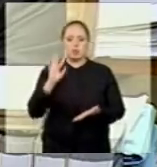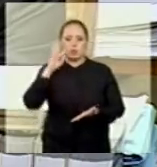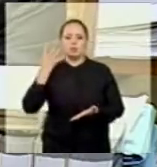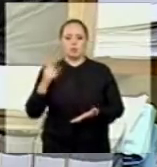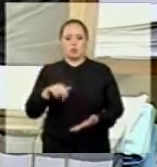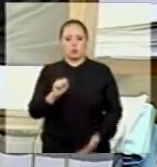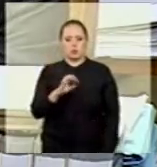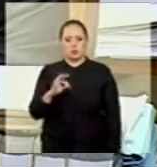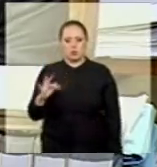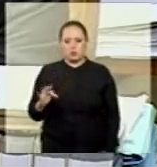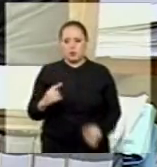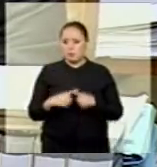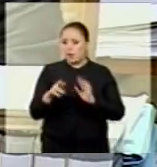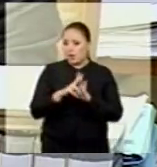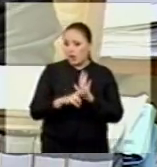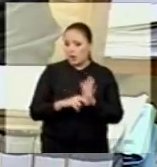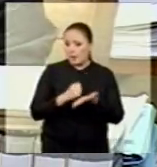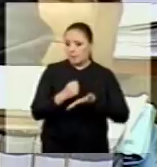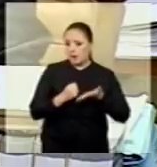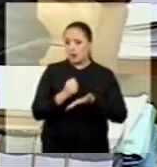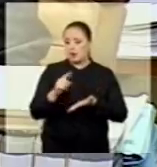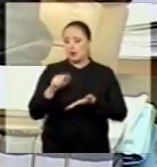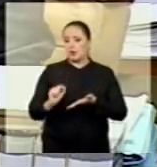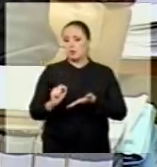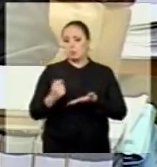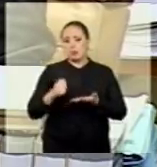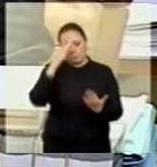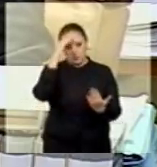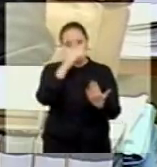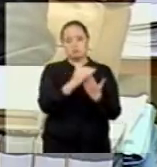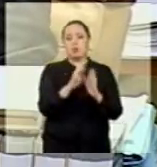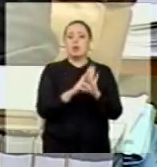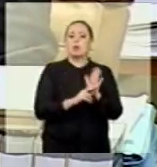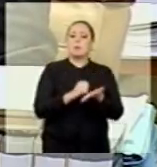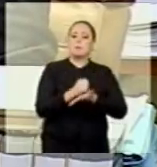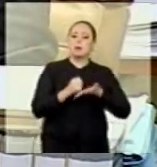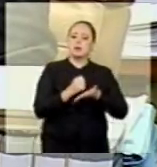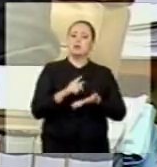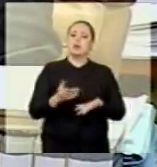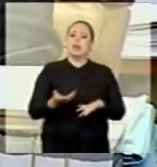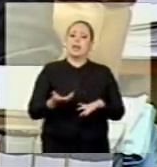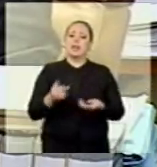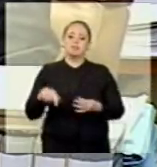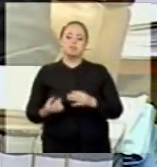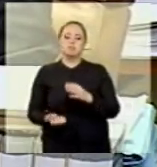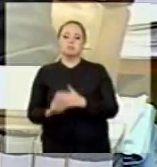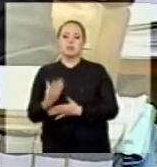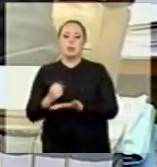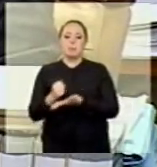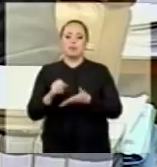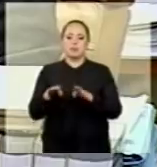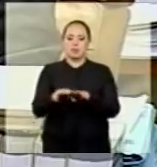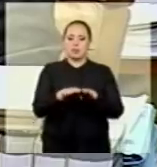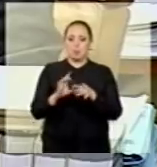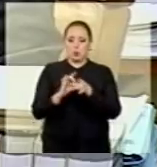Corte Suprema, porque é a regra básica que há de prevalecer nessa República fundada em bases democráticas, há